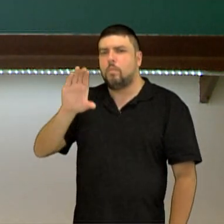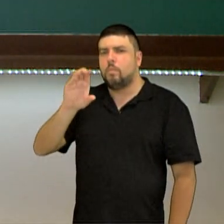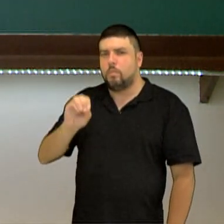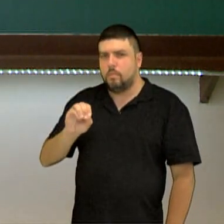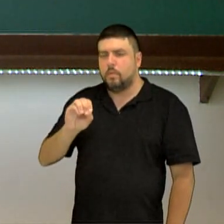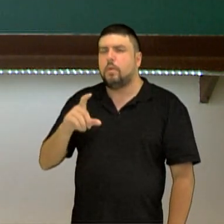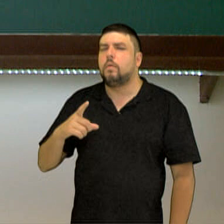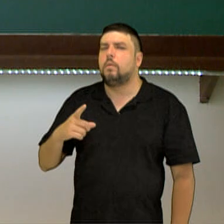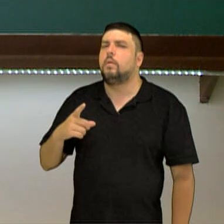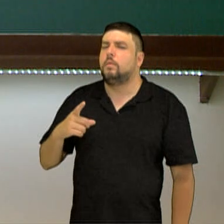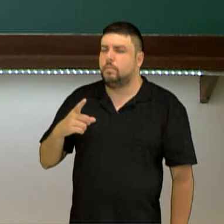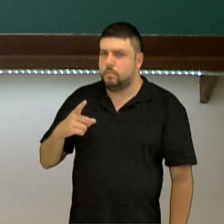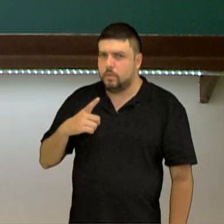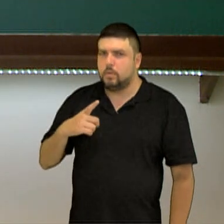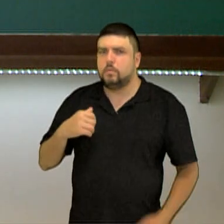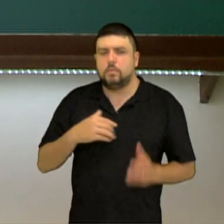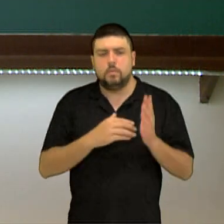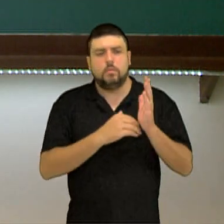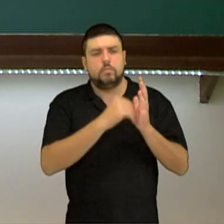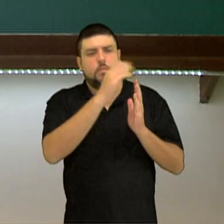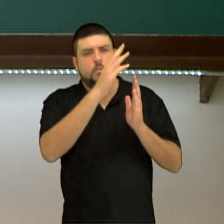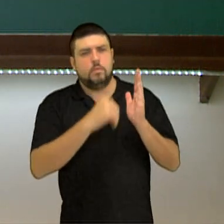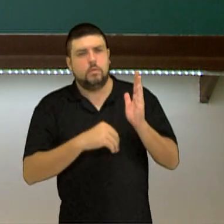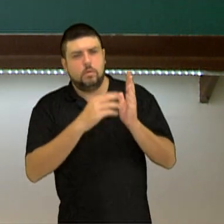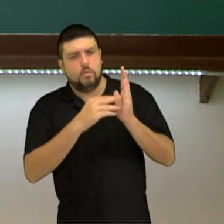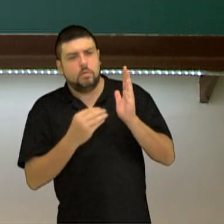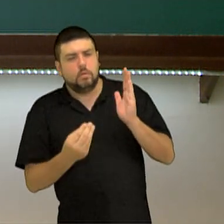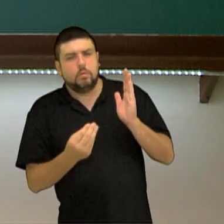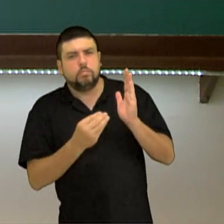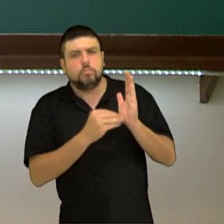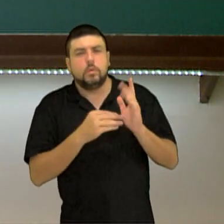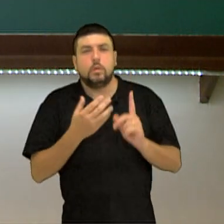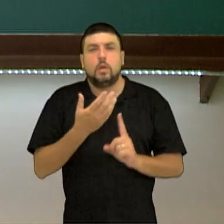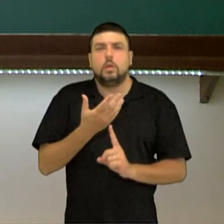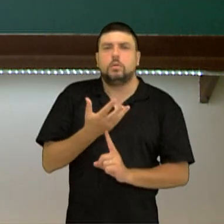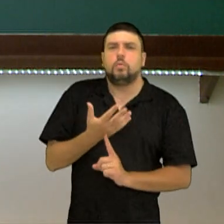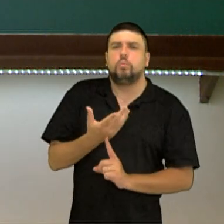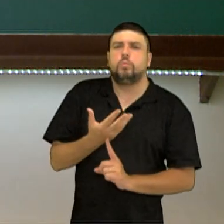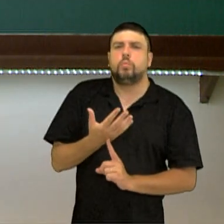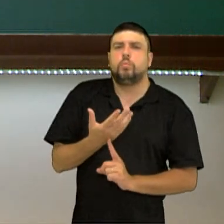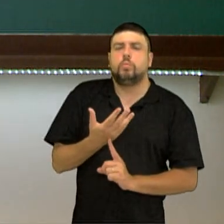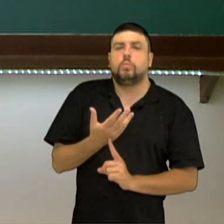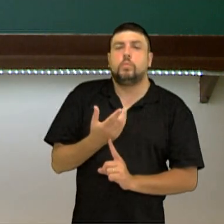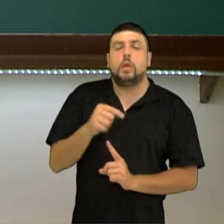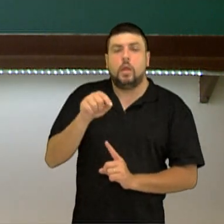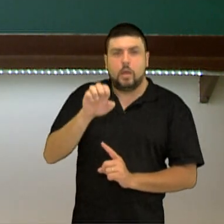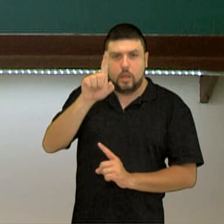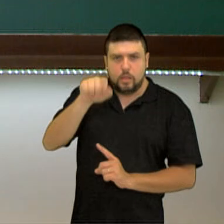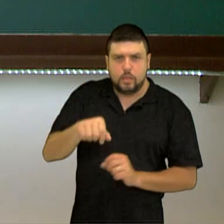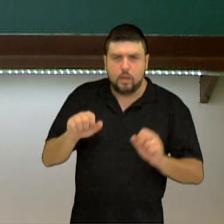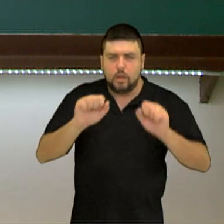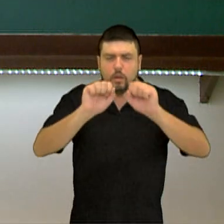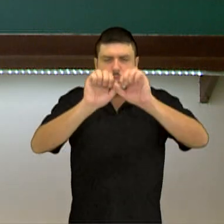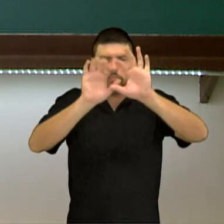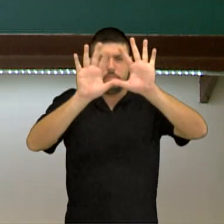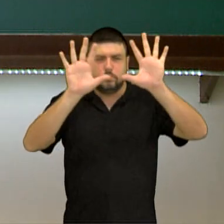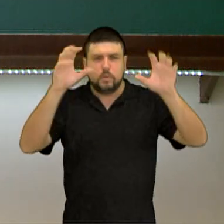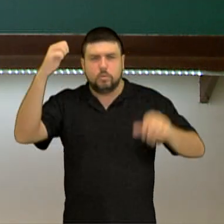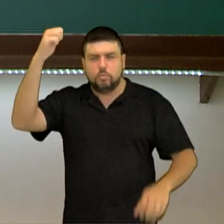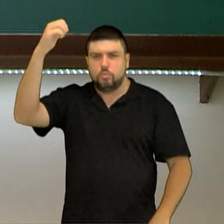a retratação, a representação de uma vela como fonte de luz daquela obra, não é